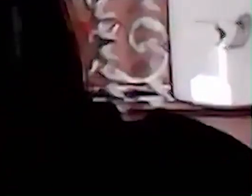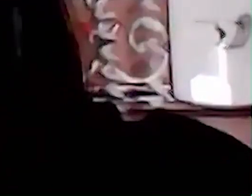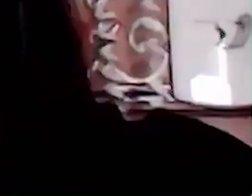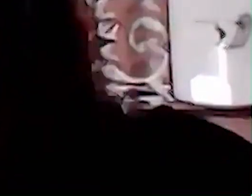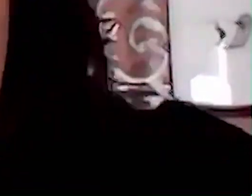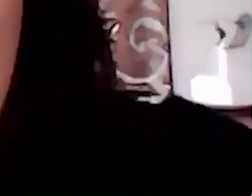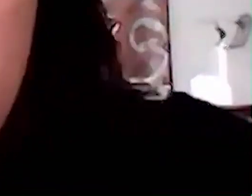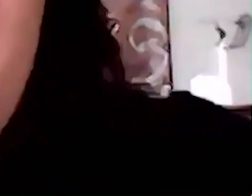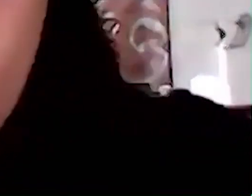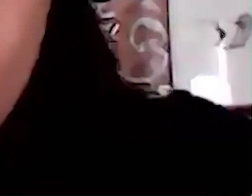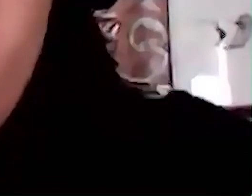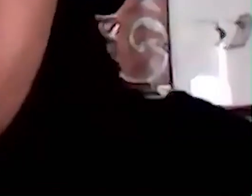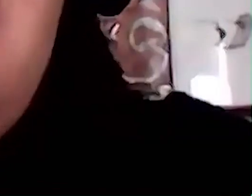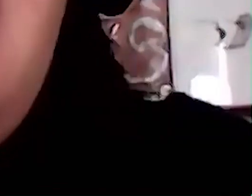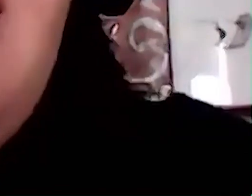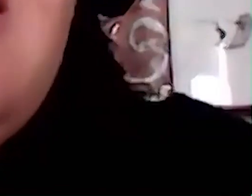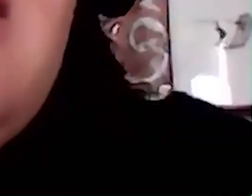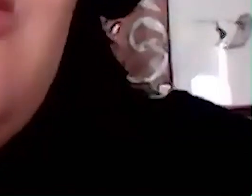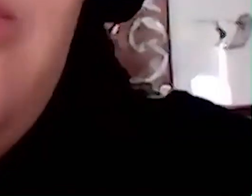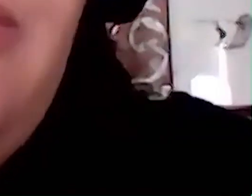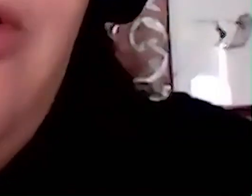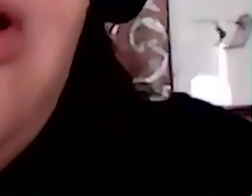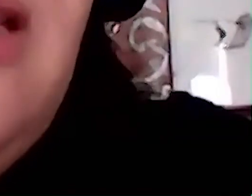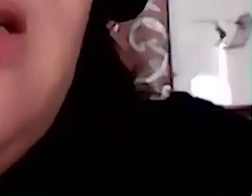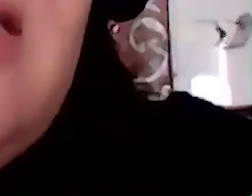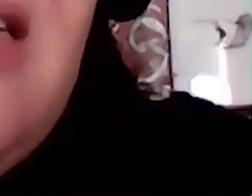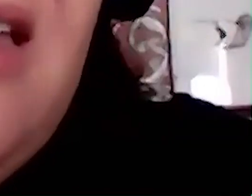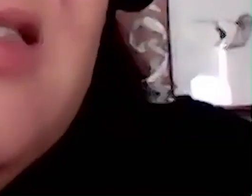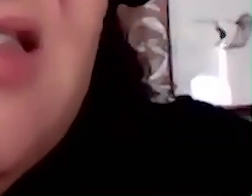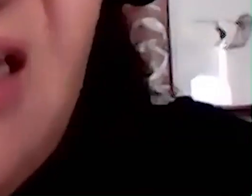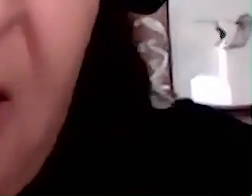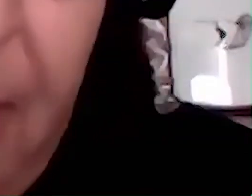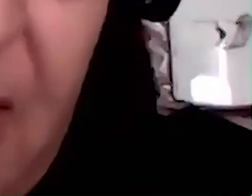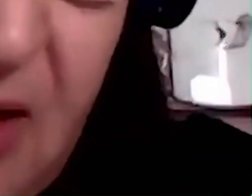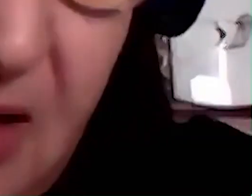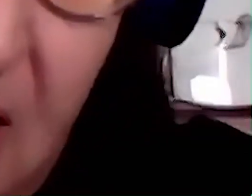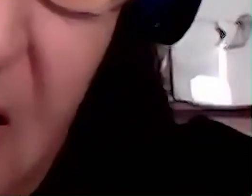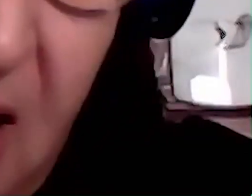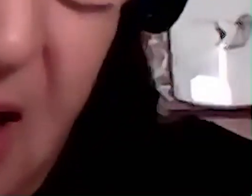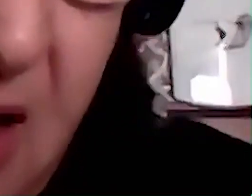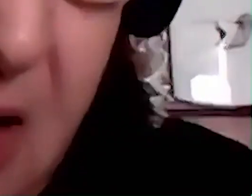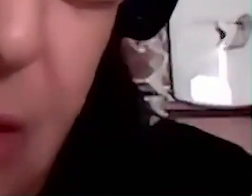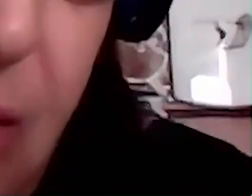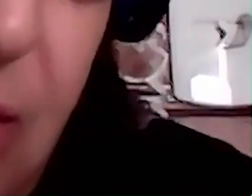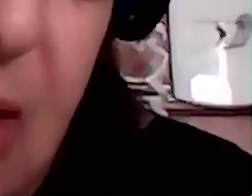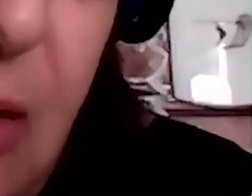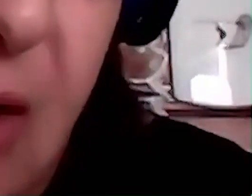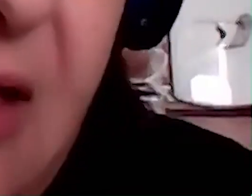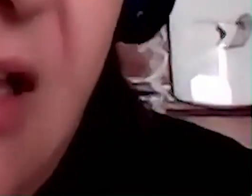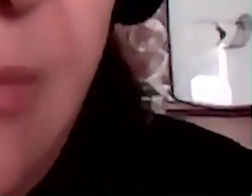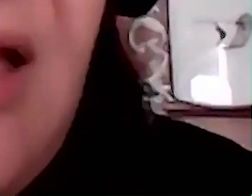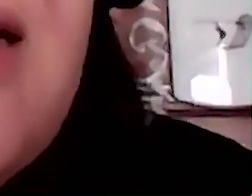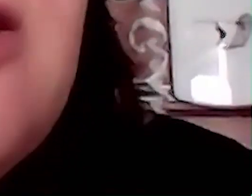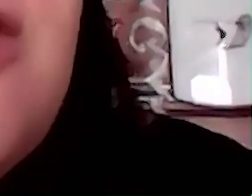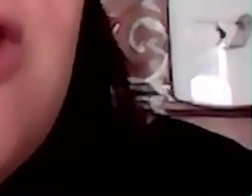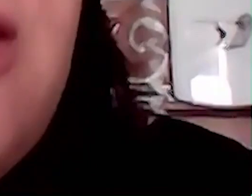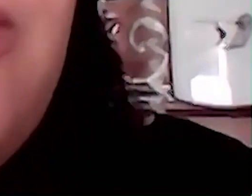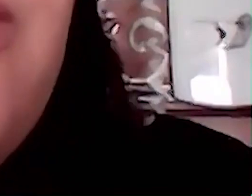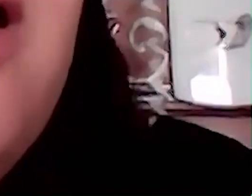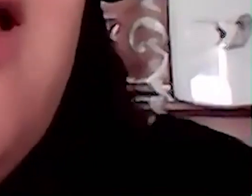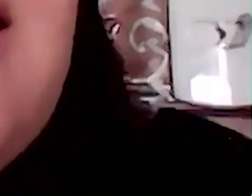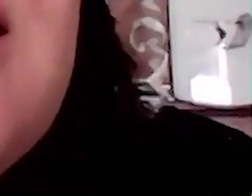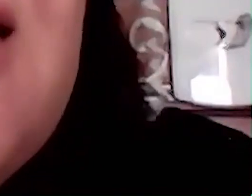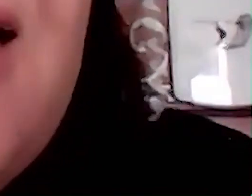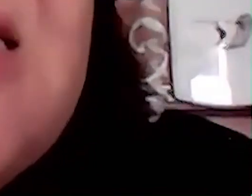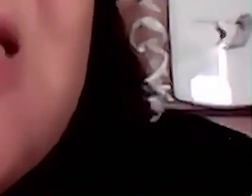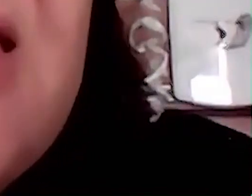é, eu achei assim de uma importância extrema em Crime e